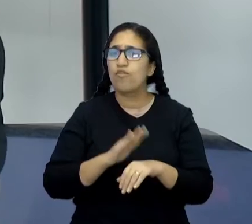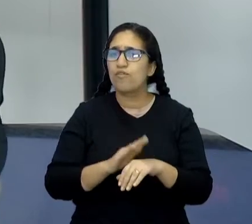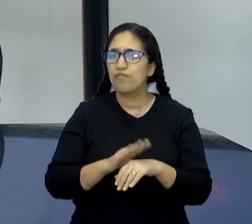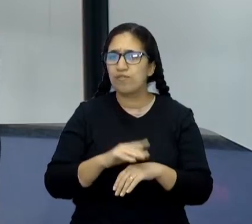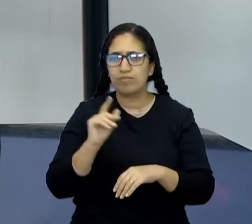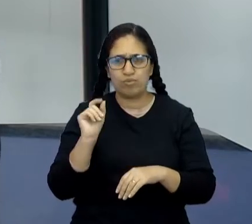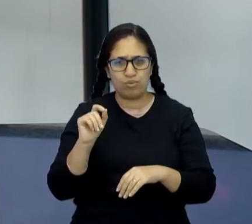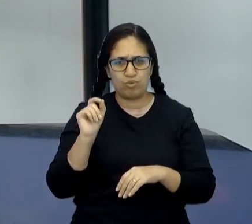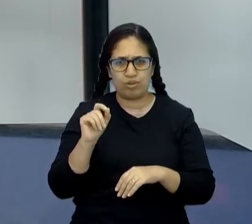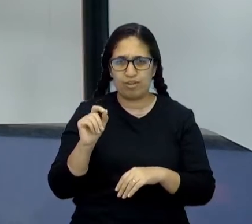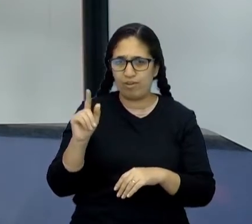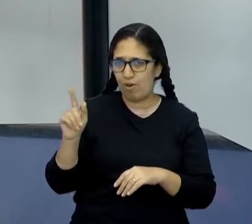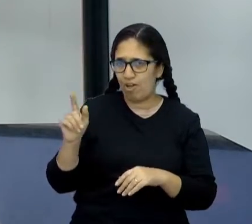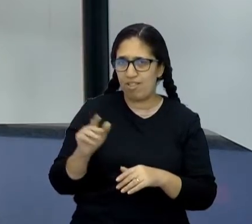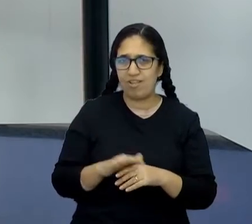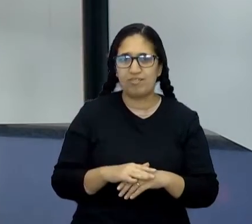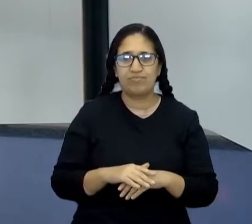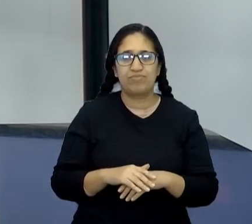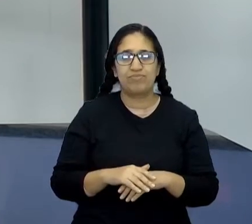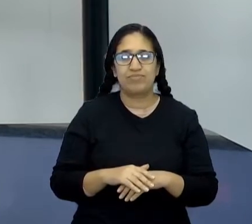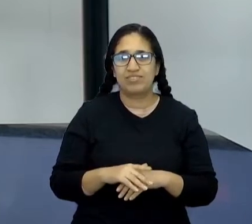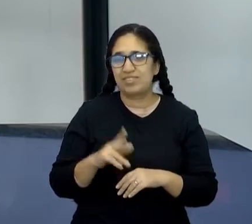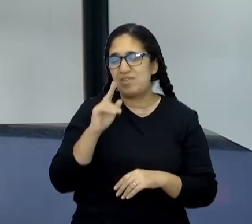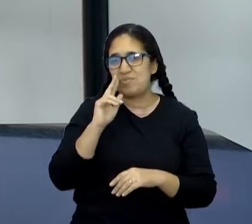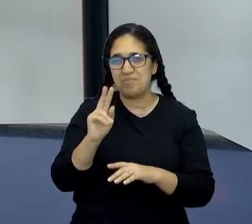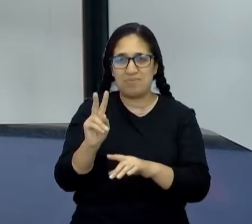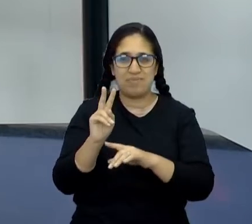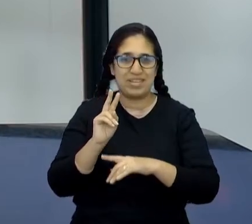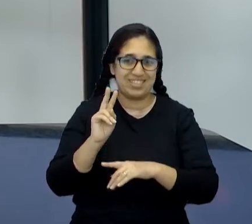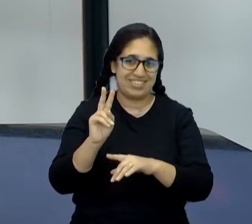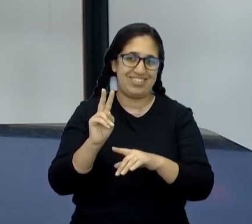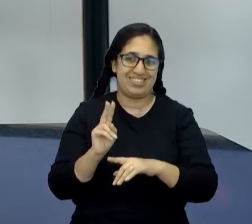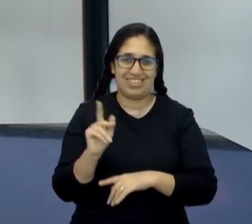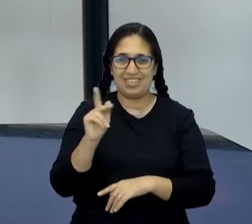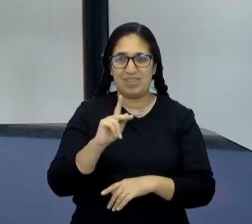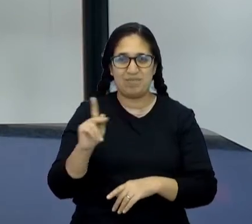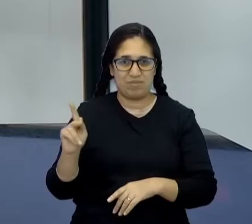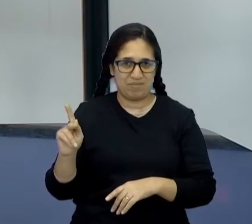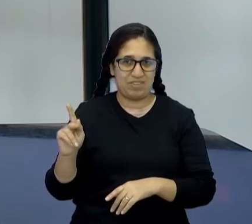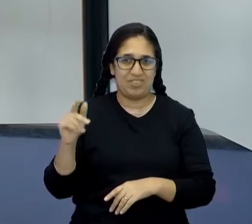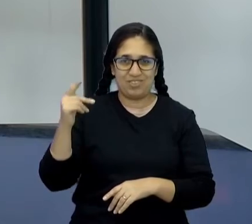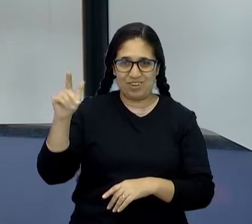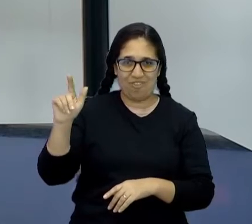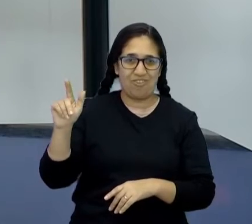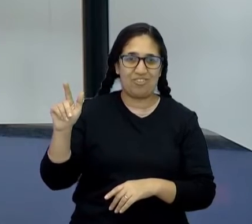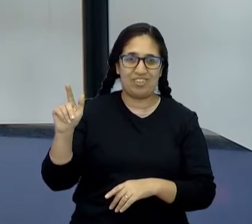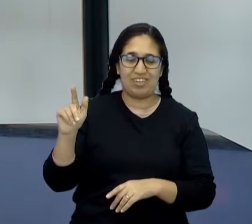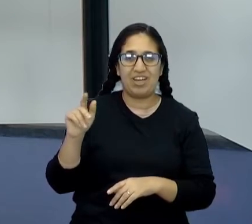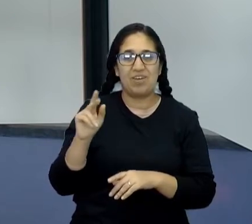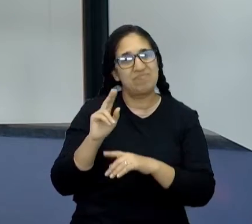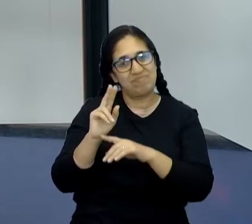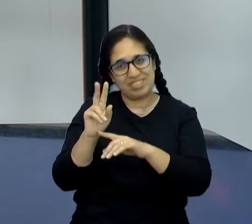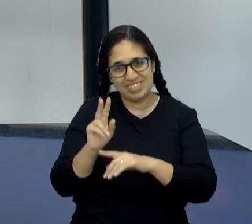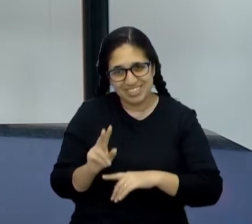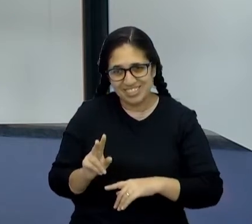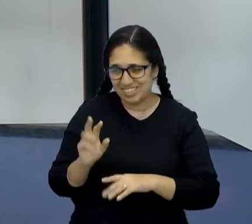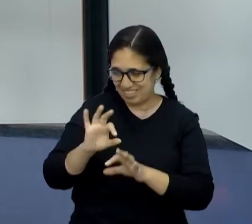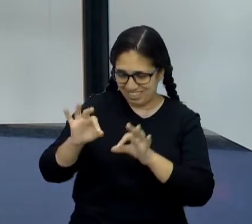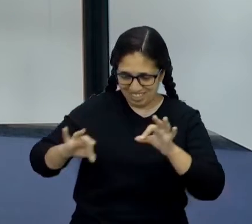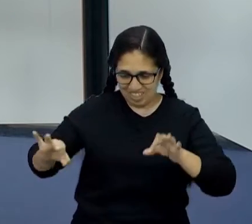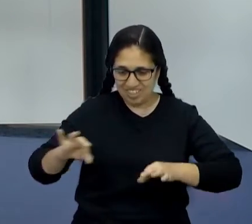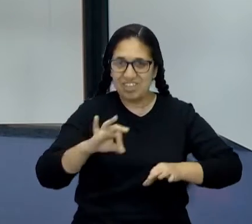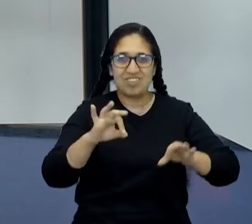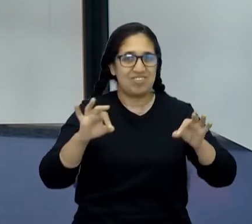aqui? Ó, um aparato aqui, que inclusive eu emprestei da professora Sumaia. Muito obrigada, viu, por ter me emprestado esses